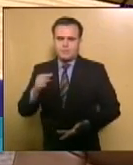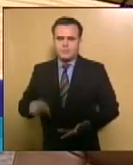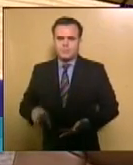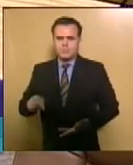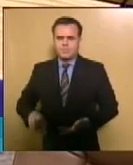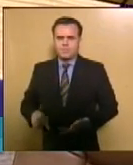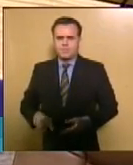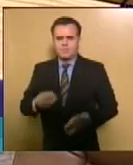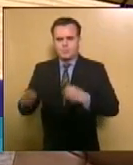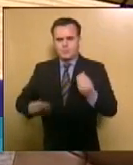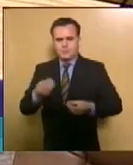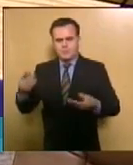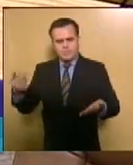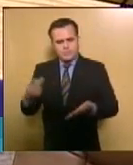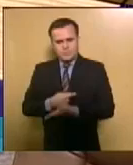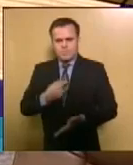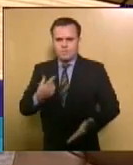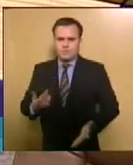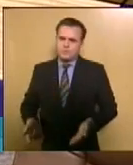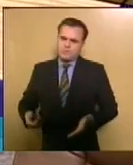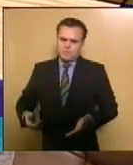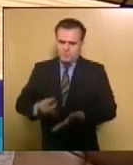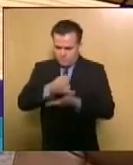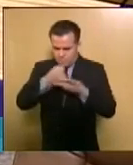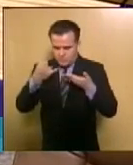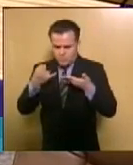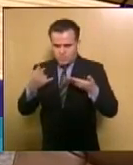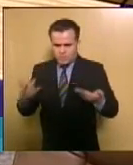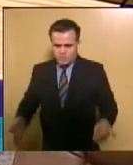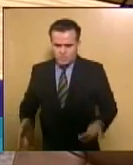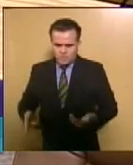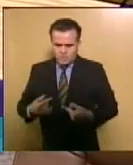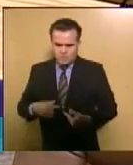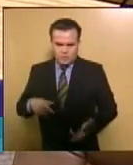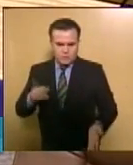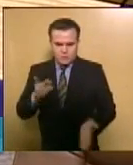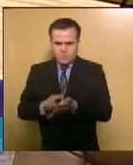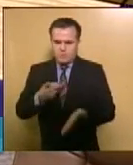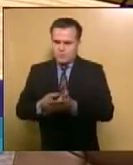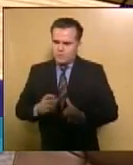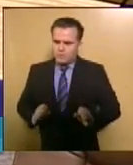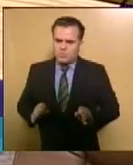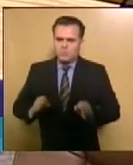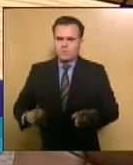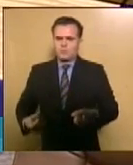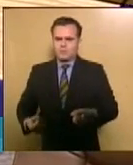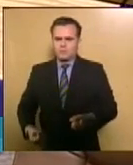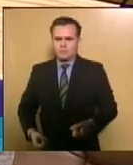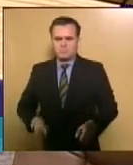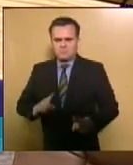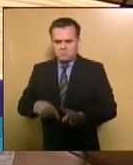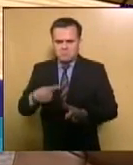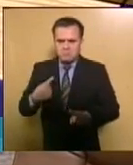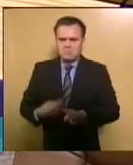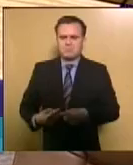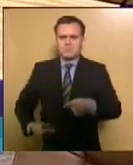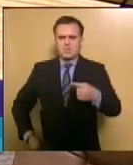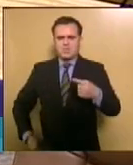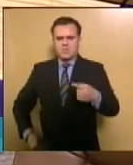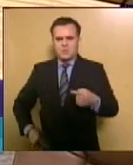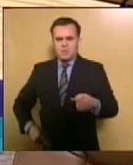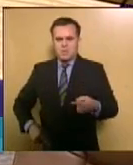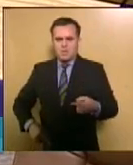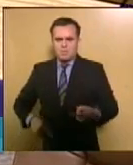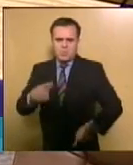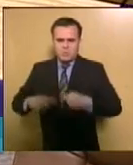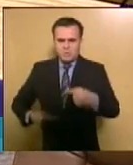relação ao combate às drogas eu digo guerra perdida porque a gente por mais que se esforce por mais que a polícia trabalhe